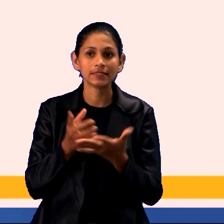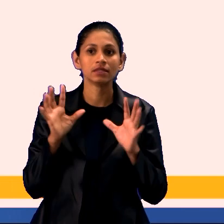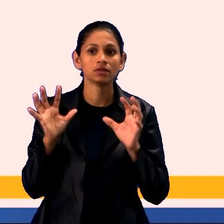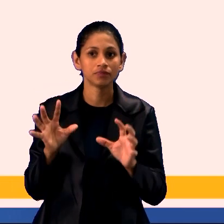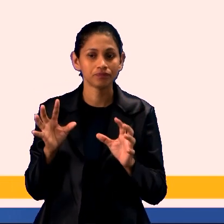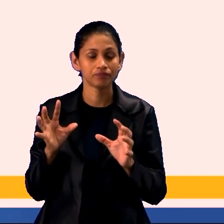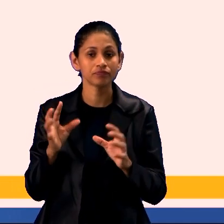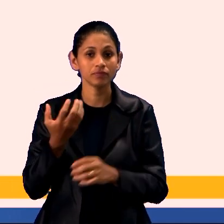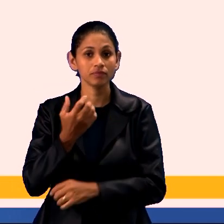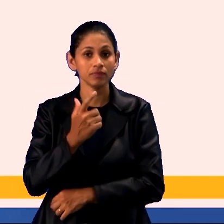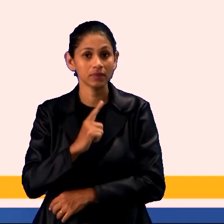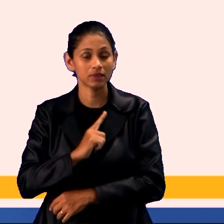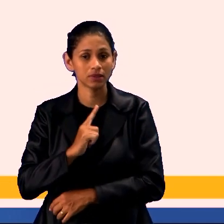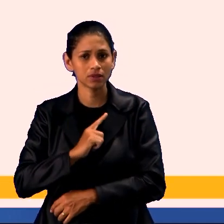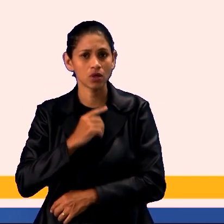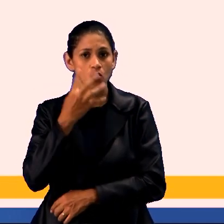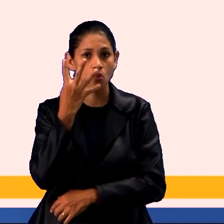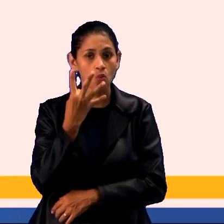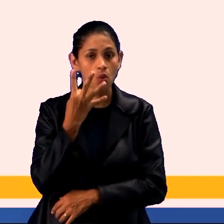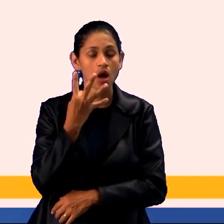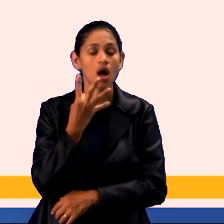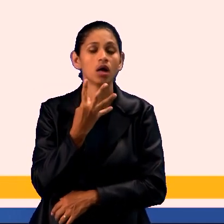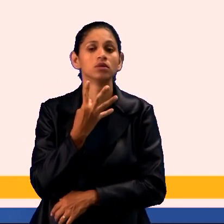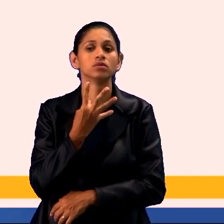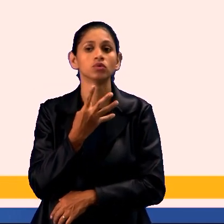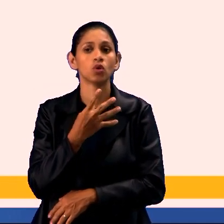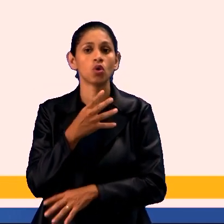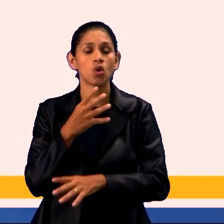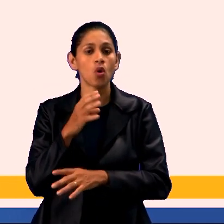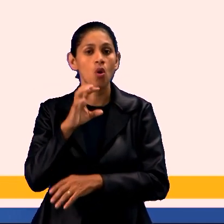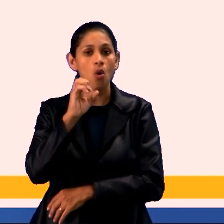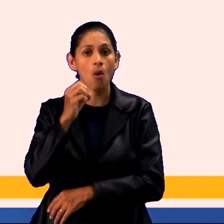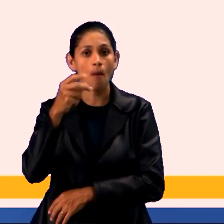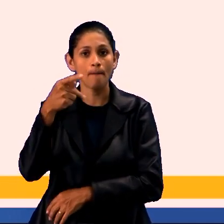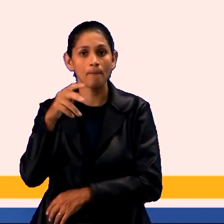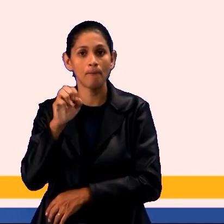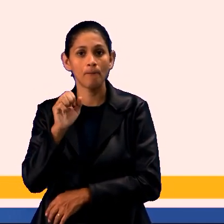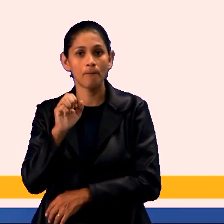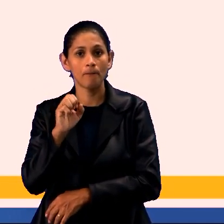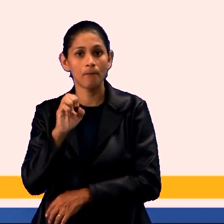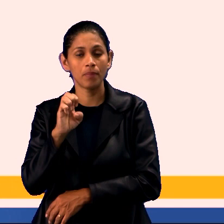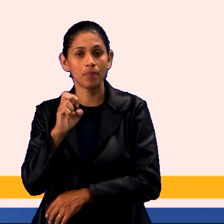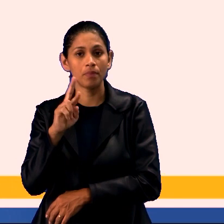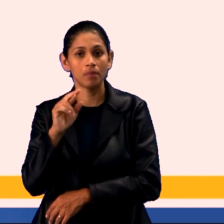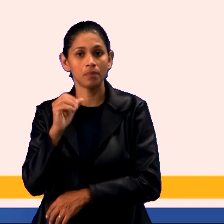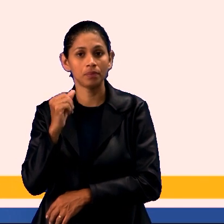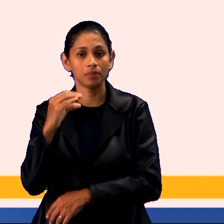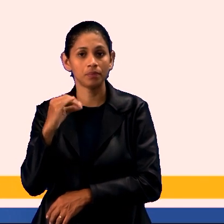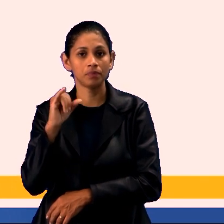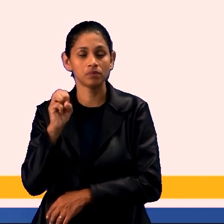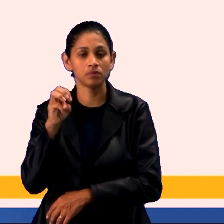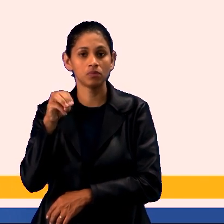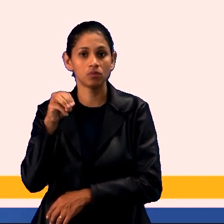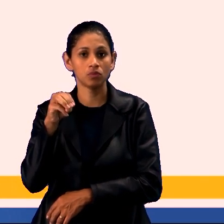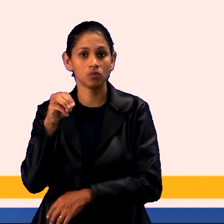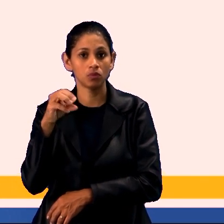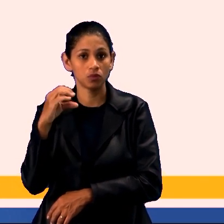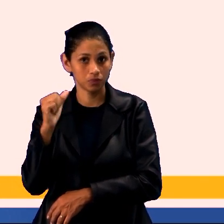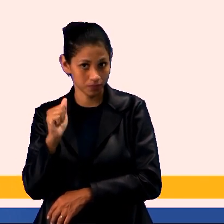números racionais. Só que hoje nós vamos estar abordando, continuando nessas operações, nós vamos estar falando